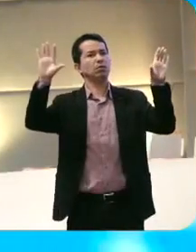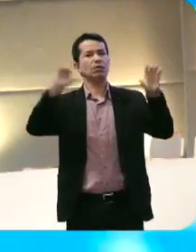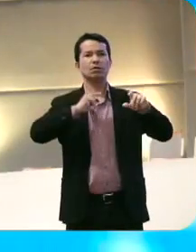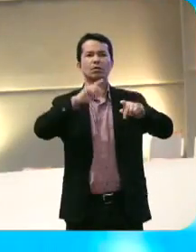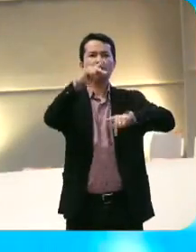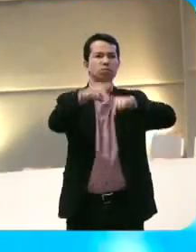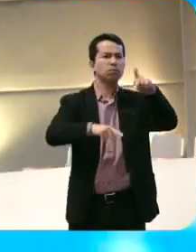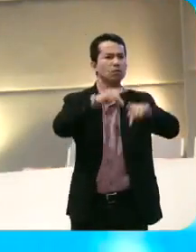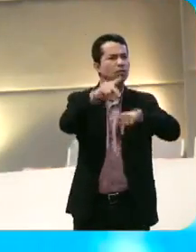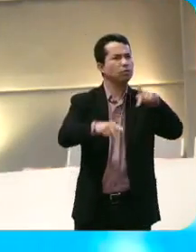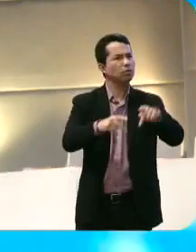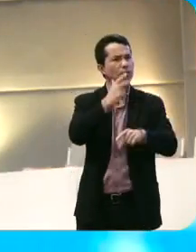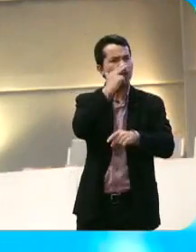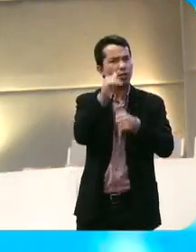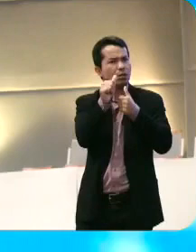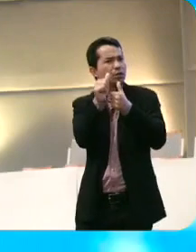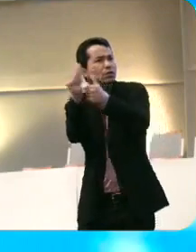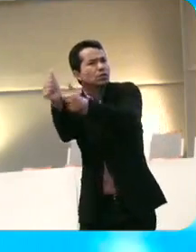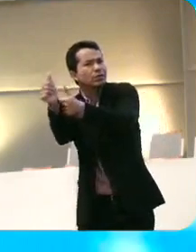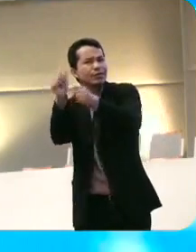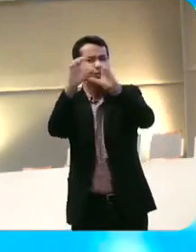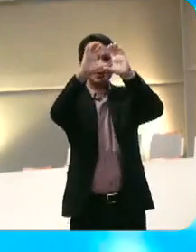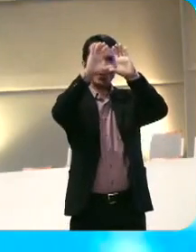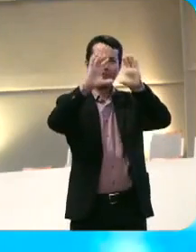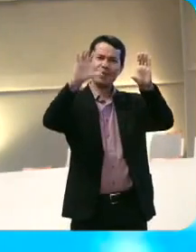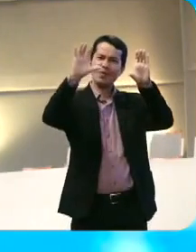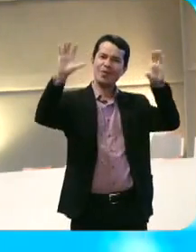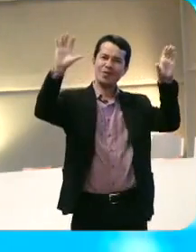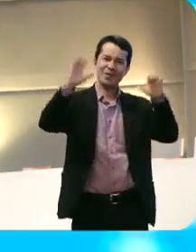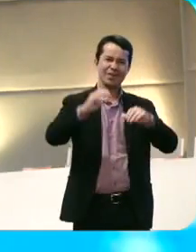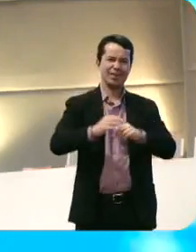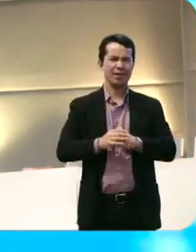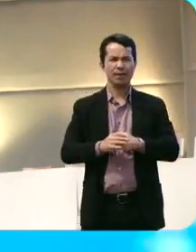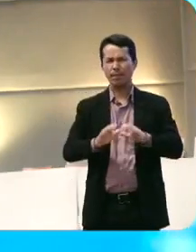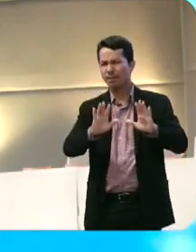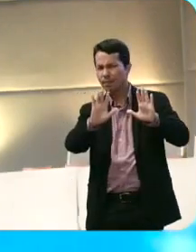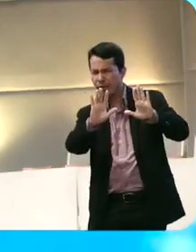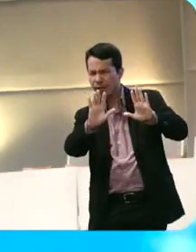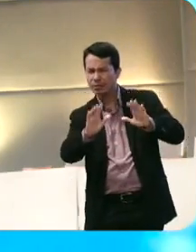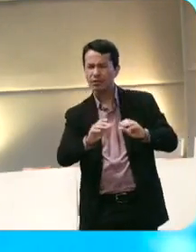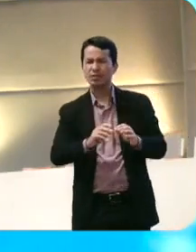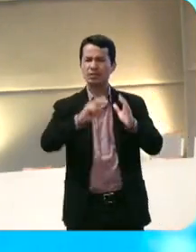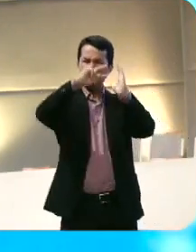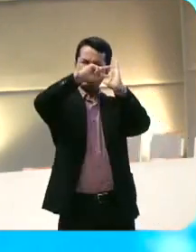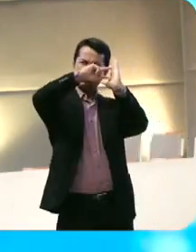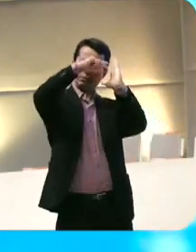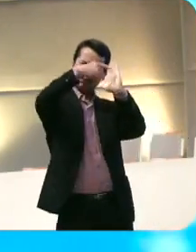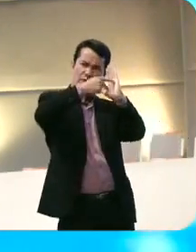desta maneira em busca da nuvem. Mas o que esta nuvem representava?